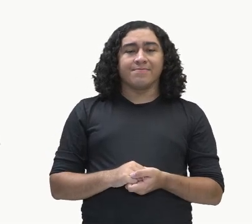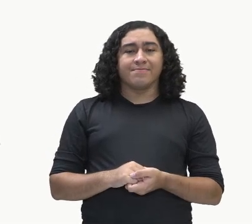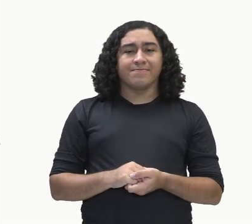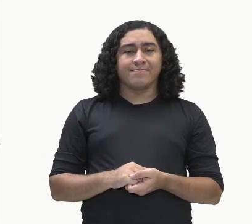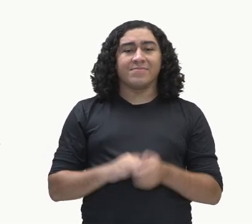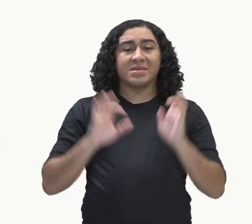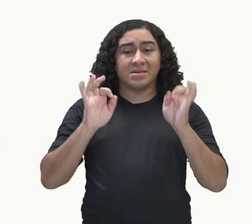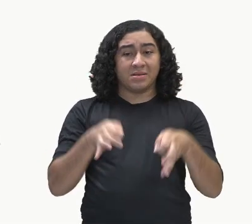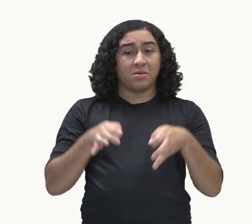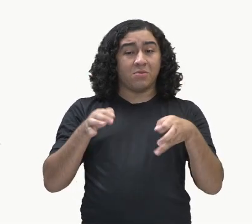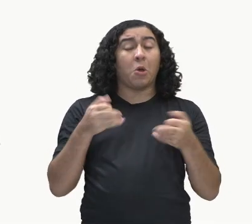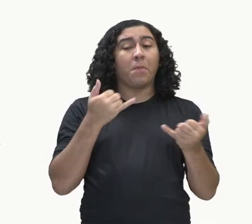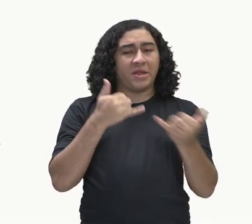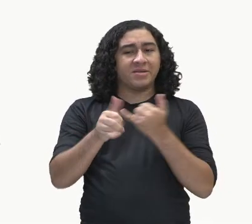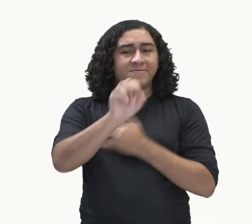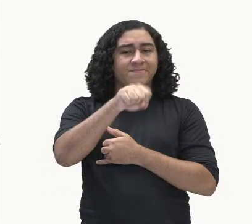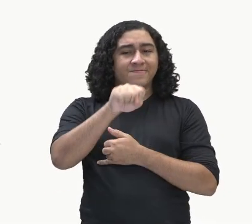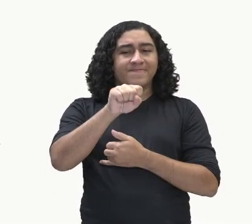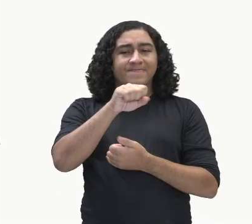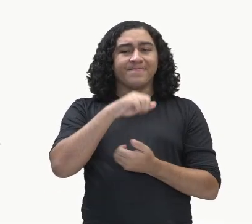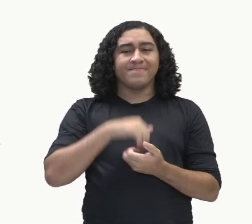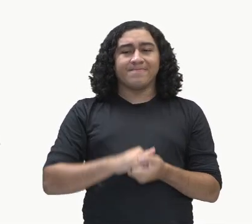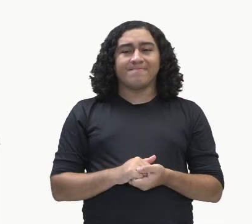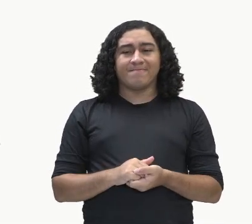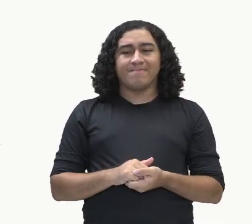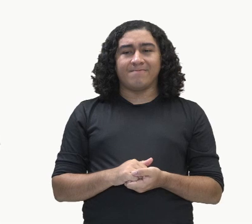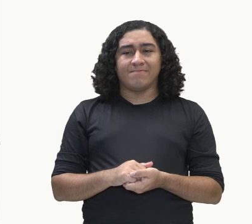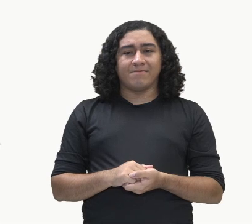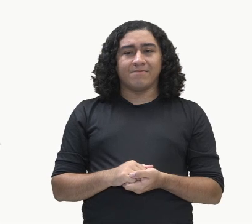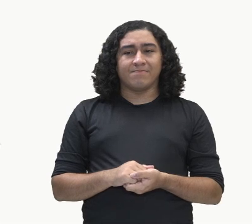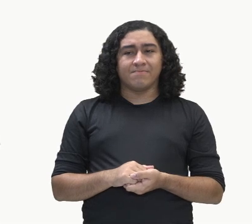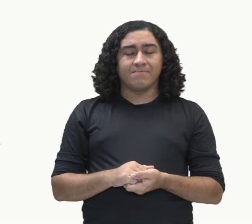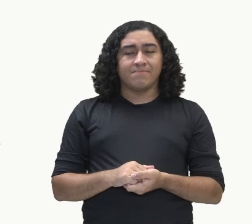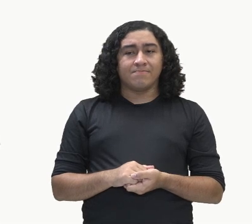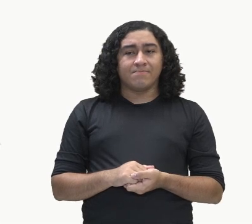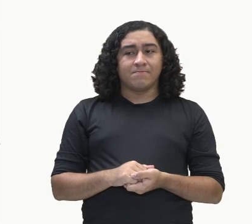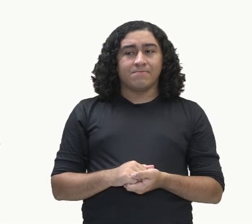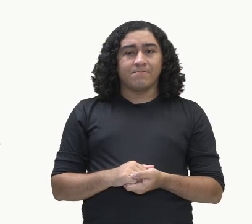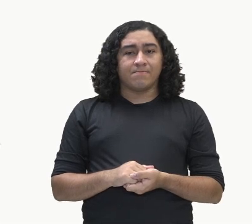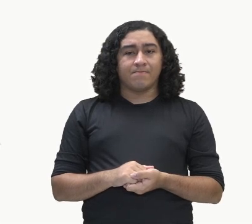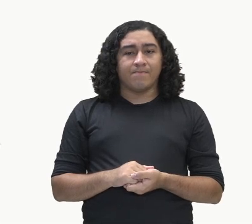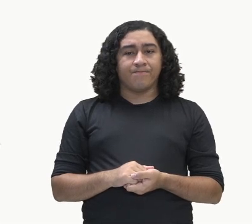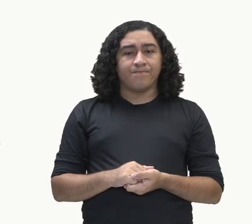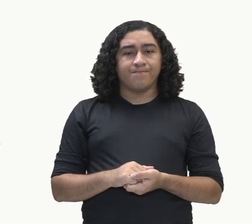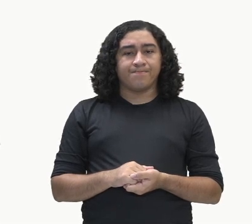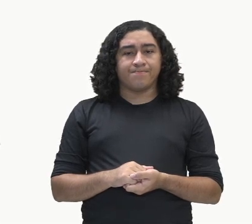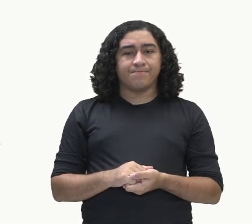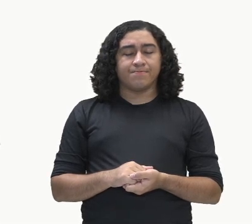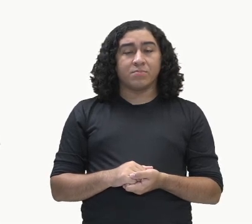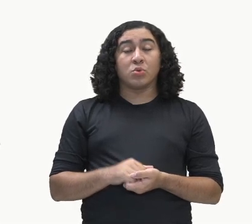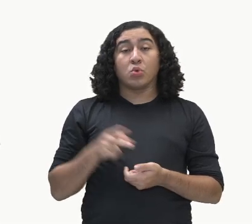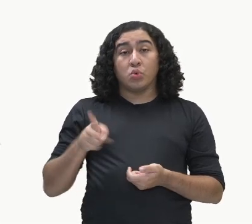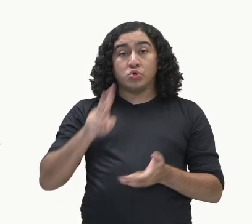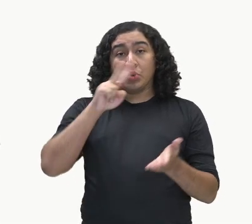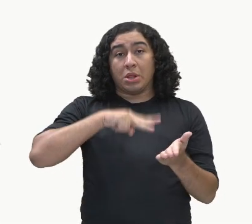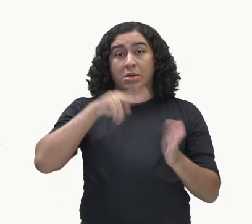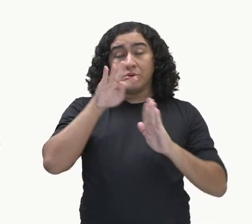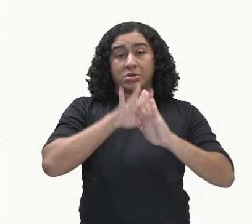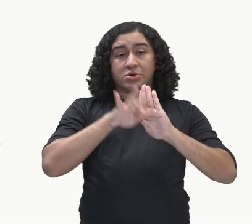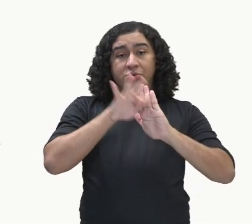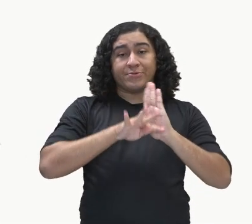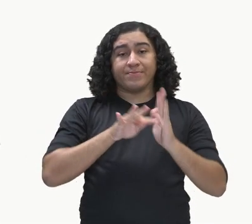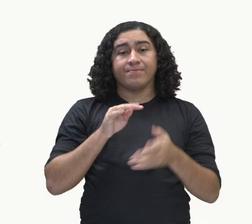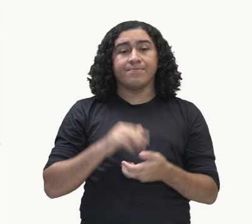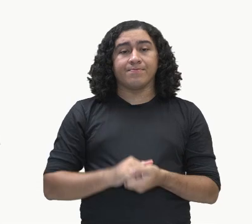certo? Porque ela é bem parecida. Diversity, diversidade. Então, based on the underlying assumption that these members of